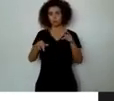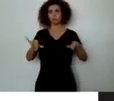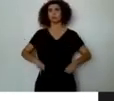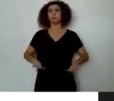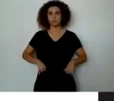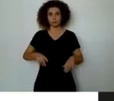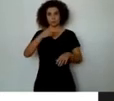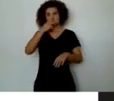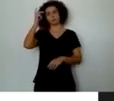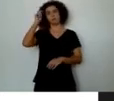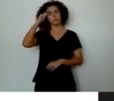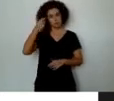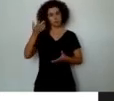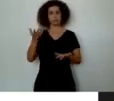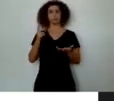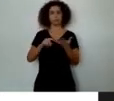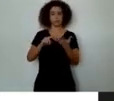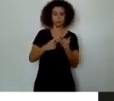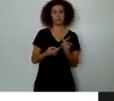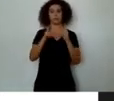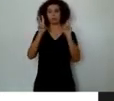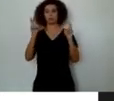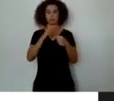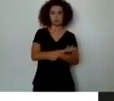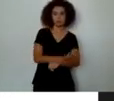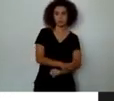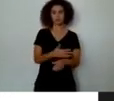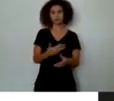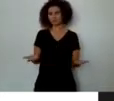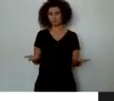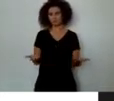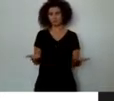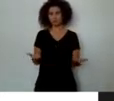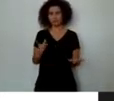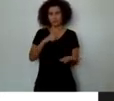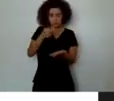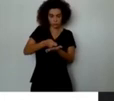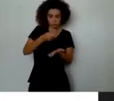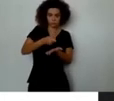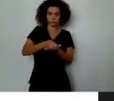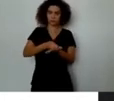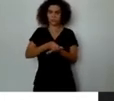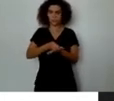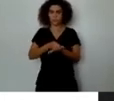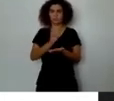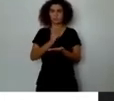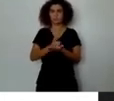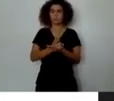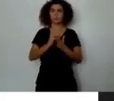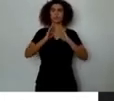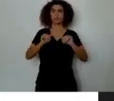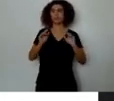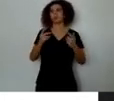falar sobre o racismo. Ou seja, existe uma cobrança aí que ela bate